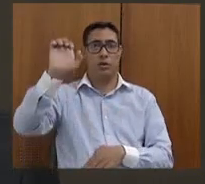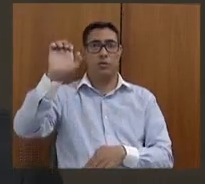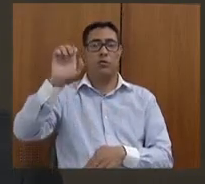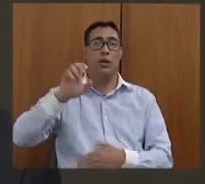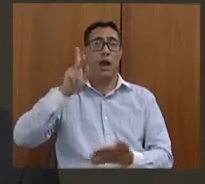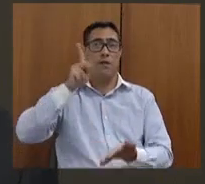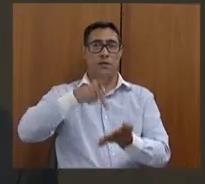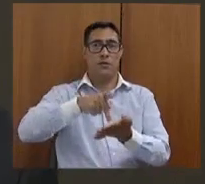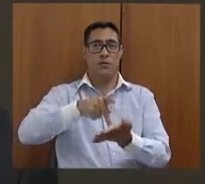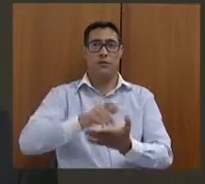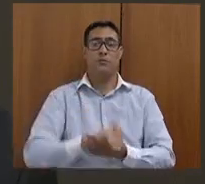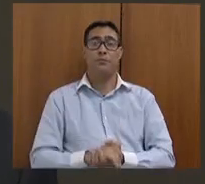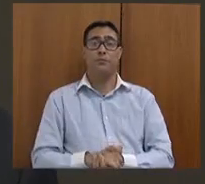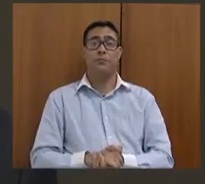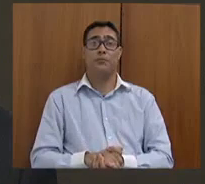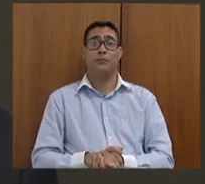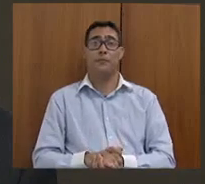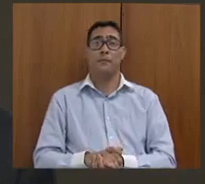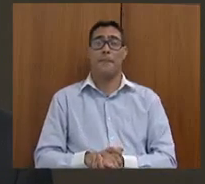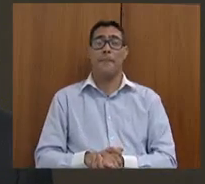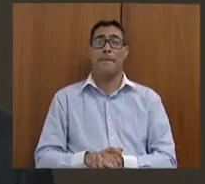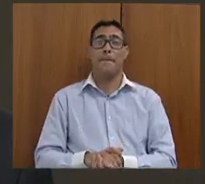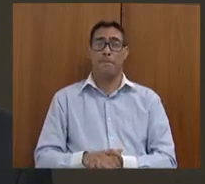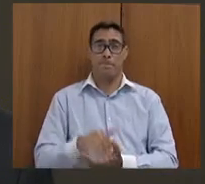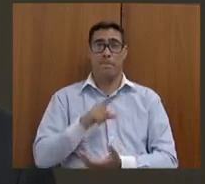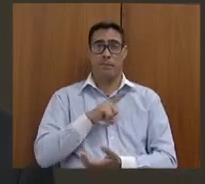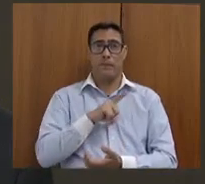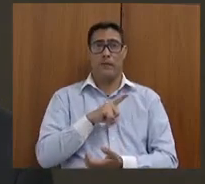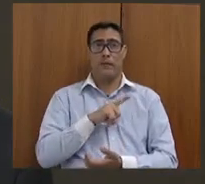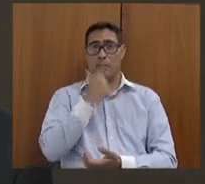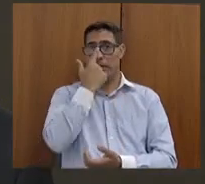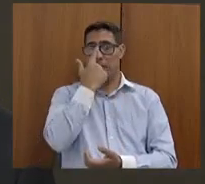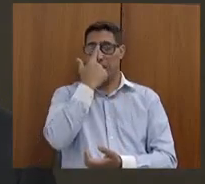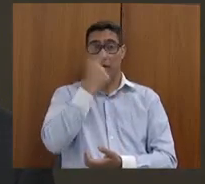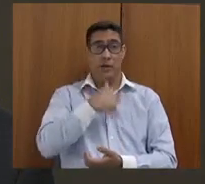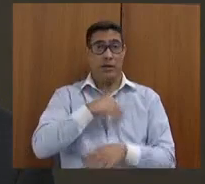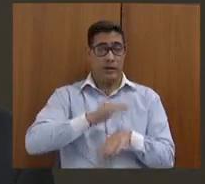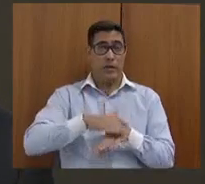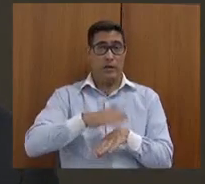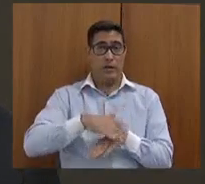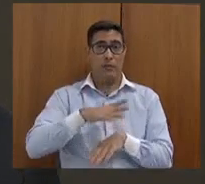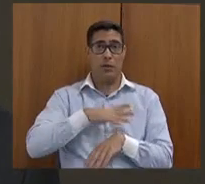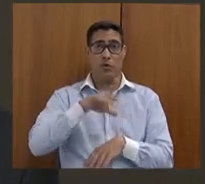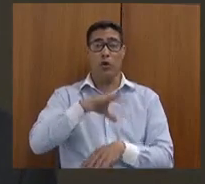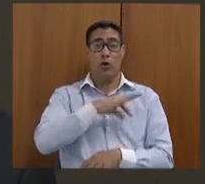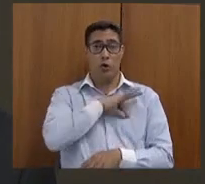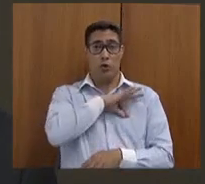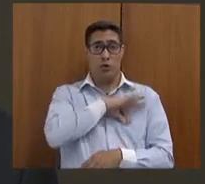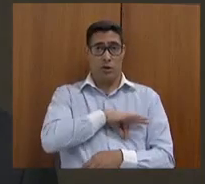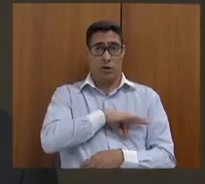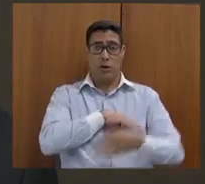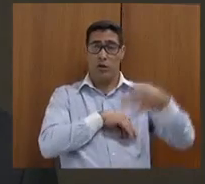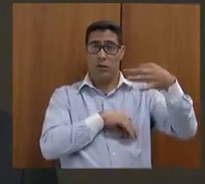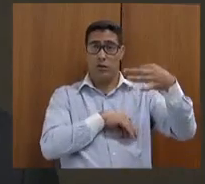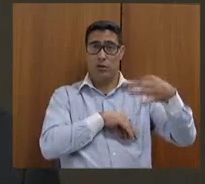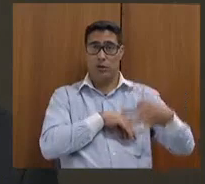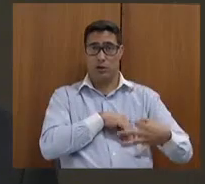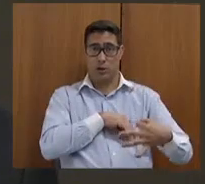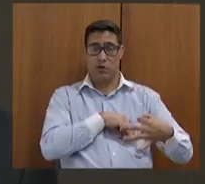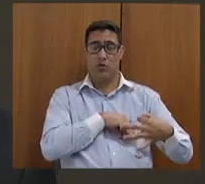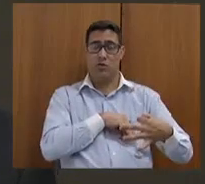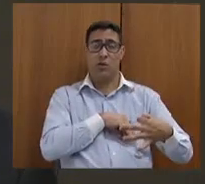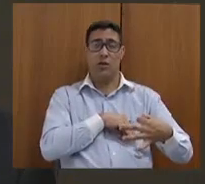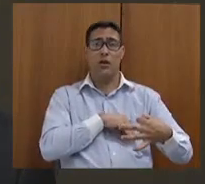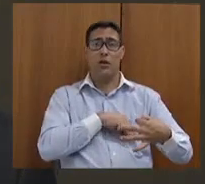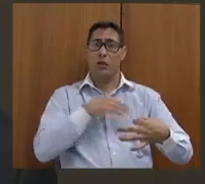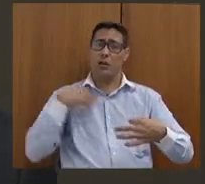tem acabou colocando sem justo né quem acabou colocando o salário em dia depois de